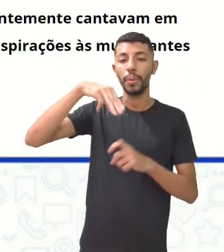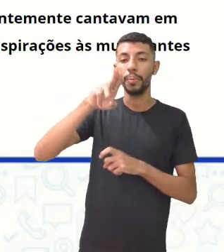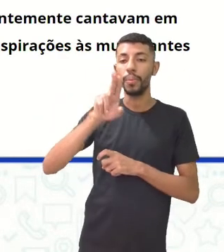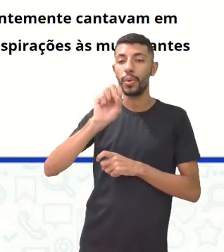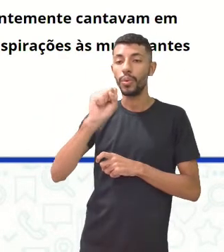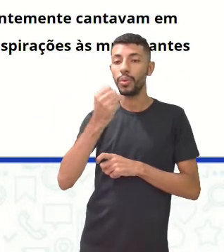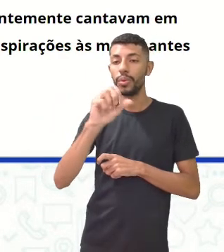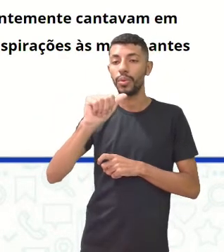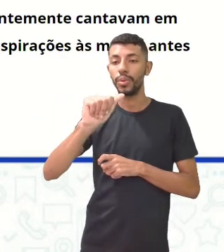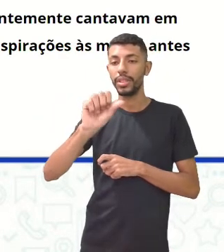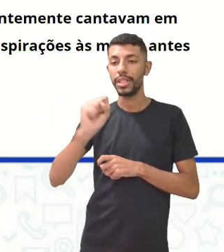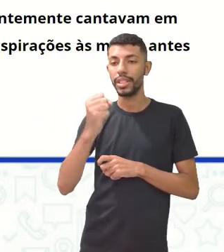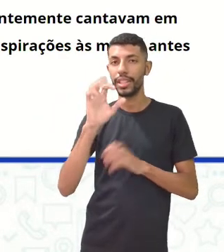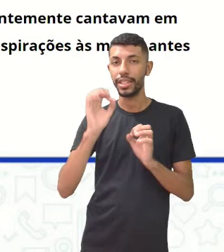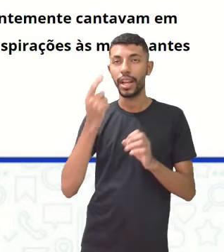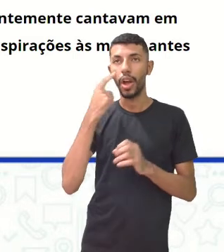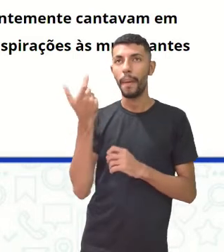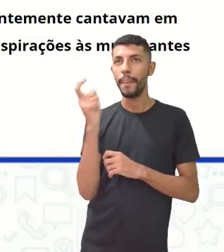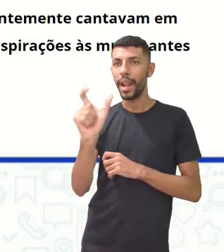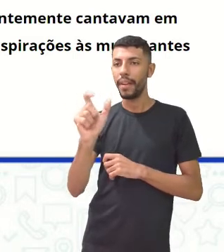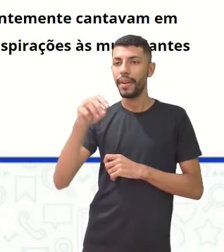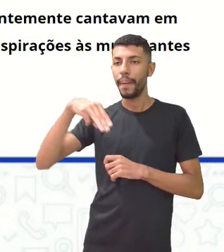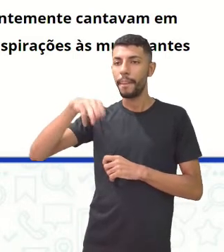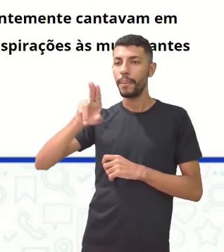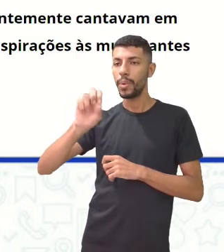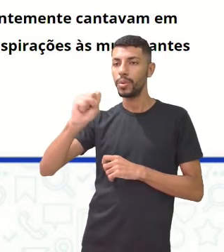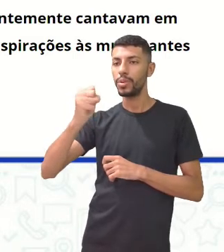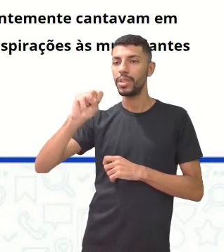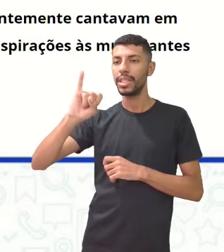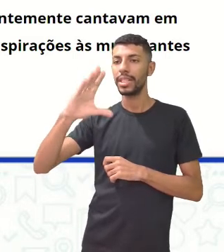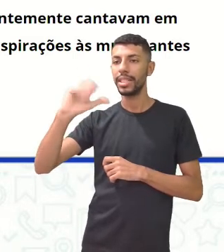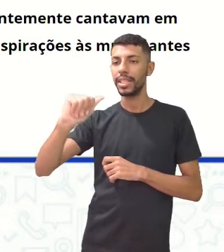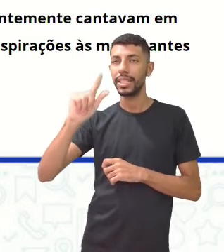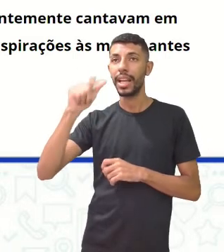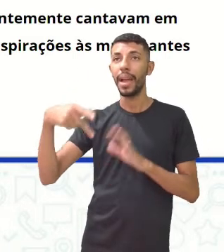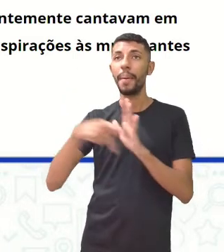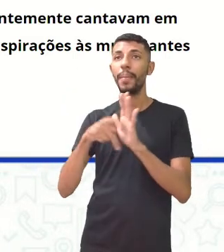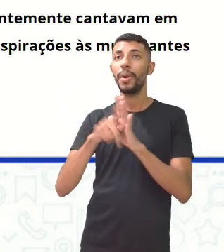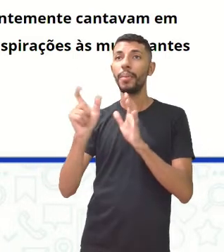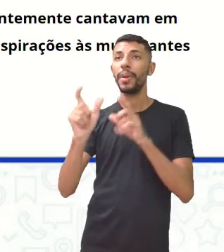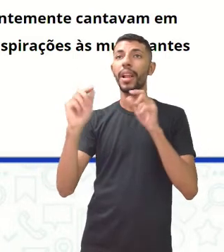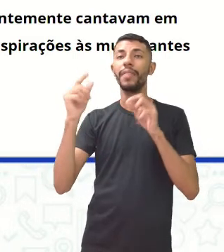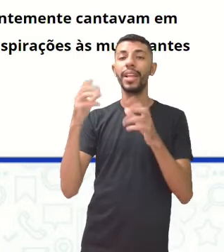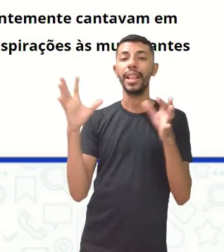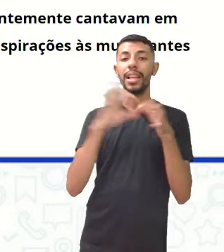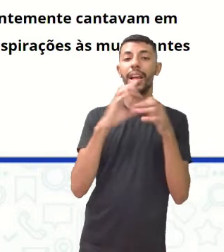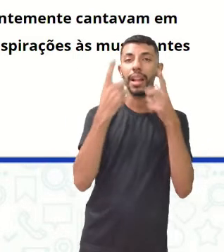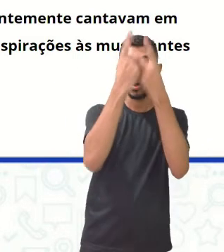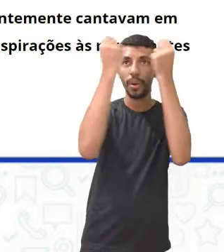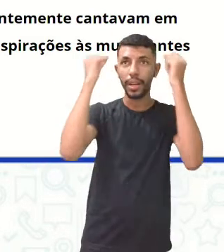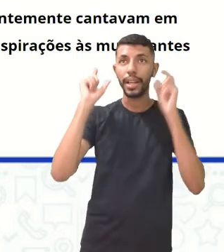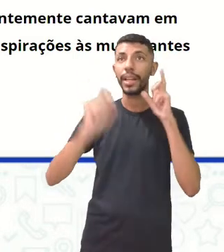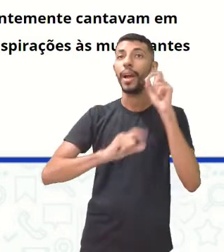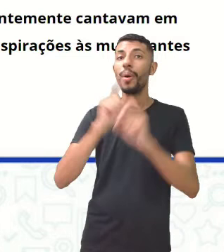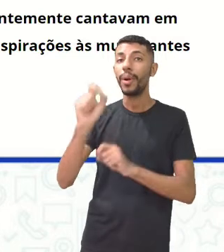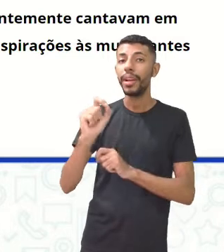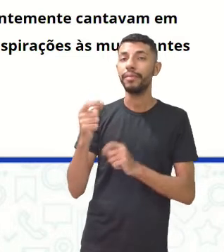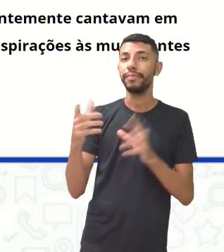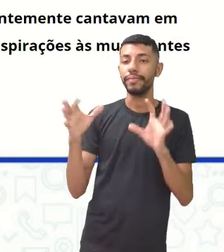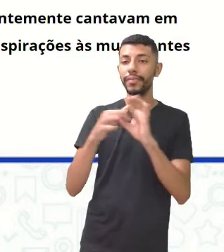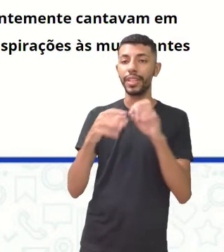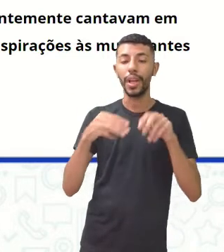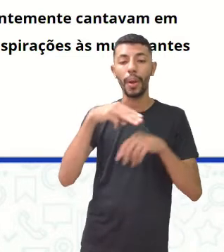que vem do grego e vem justamente daí, das musas, tá? Então, os gregos,